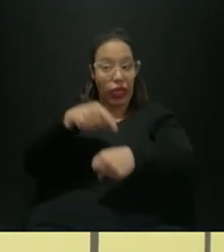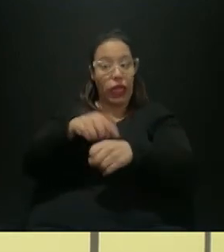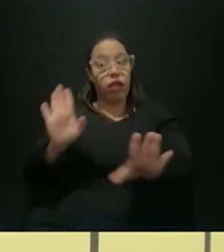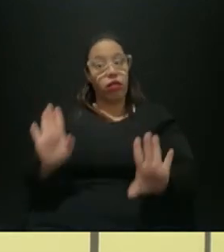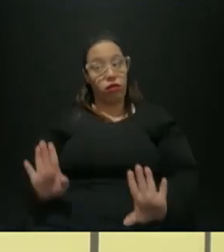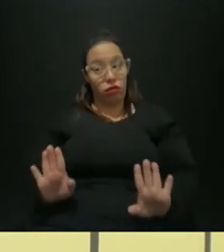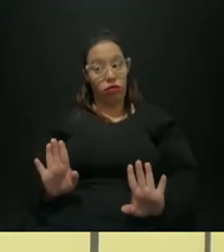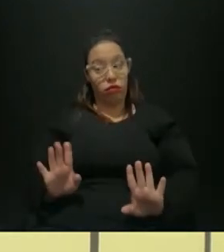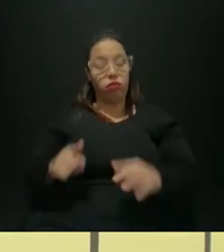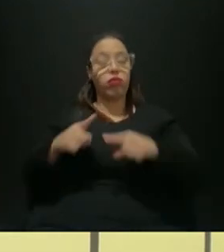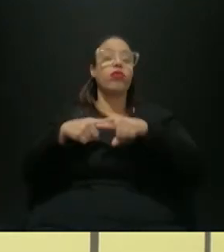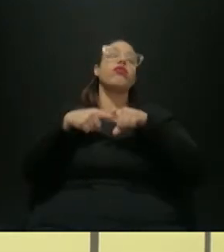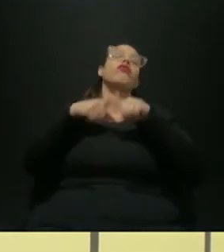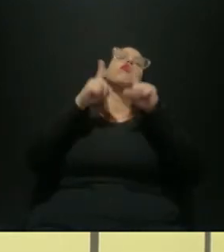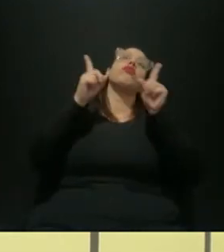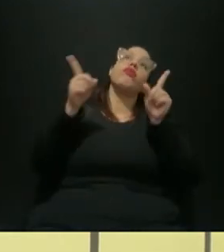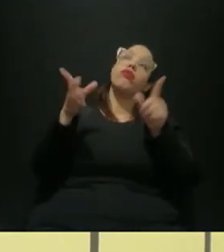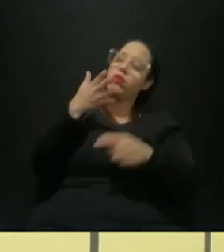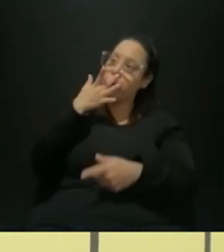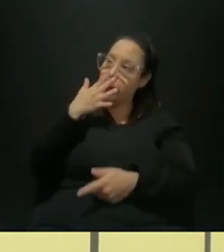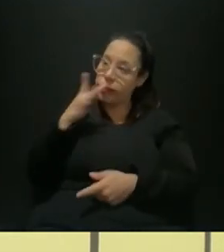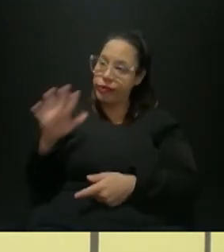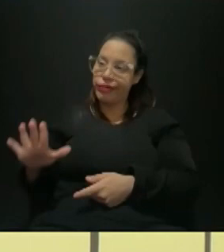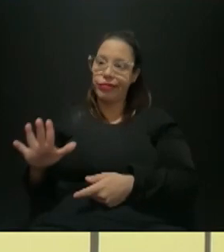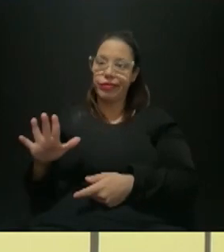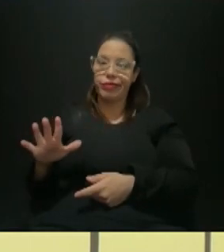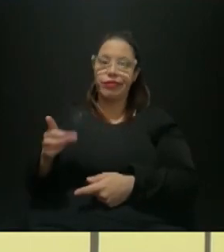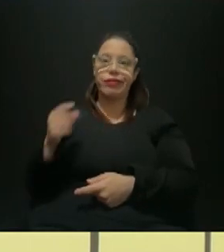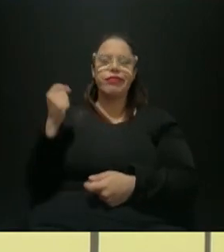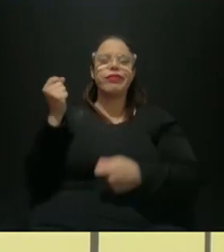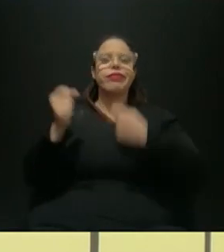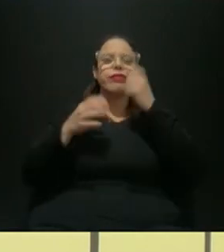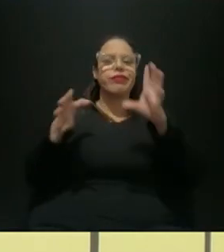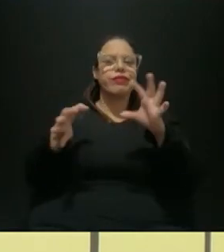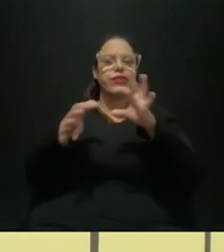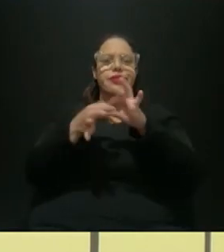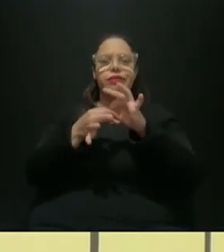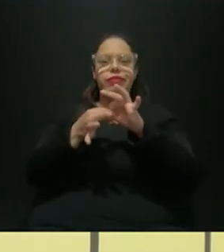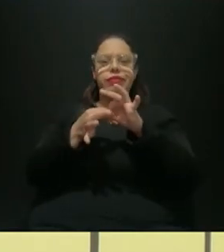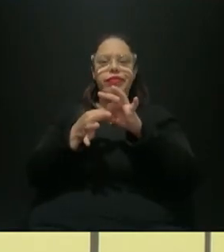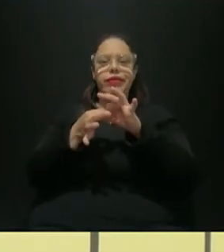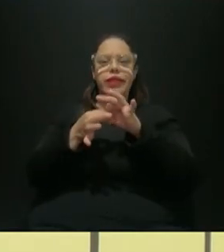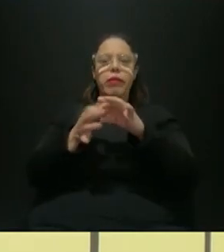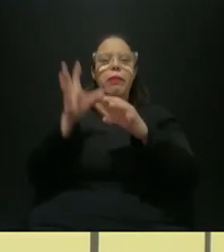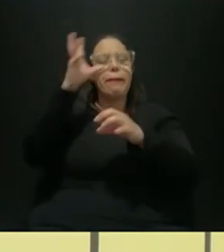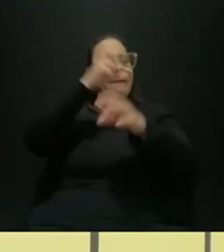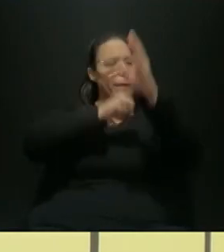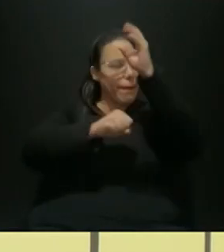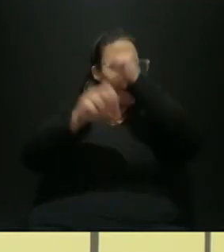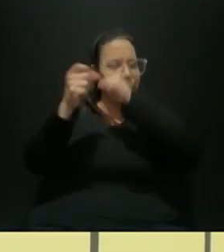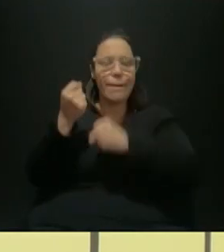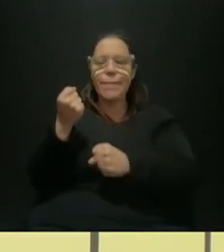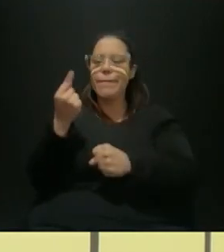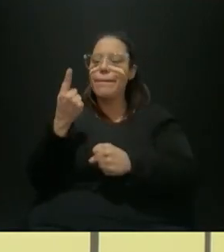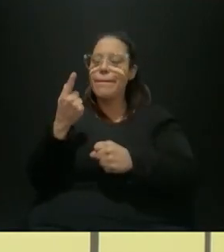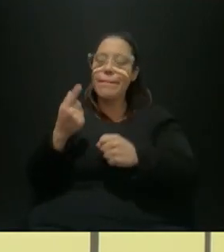Mas essas crianças, então, nesse contexto, eles vão aprendendo aos poucos, né, a sua história de